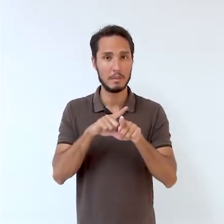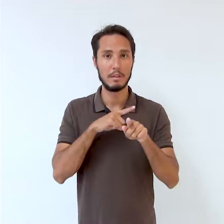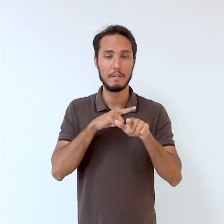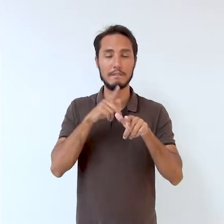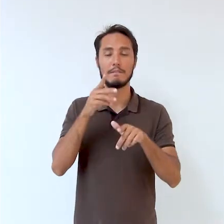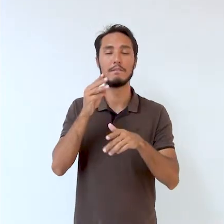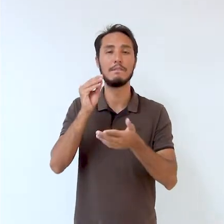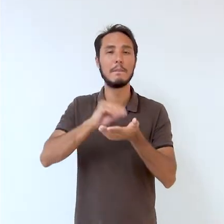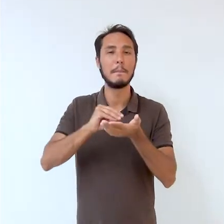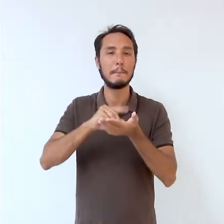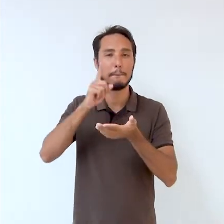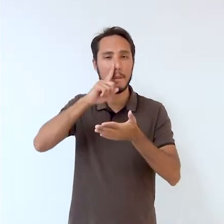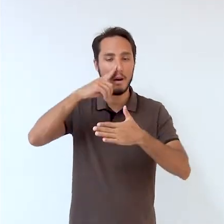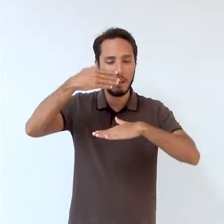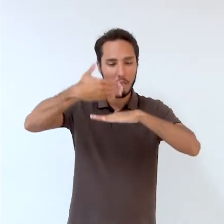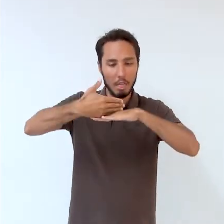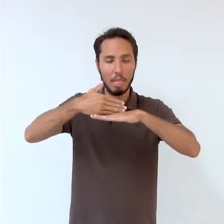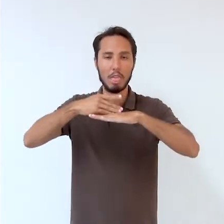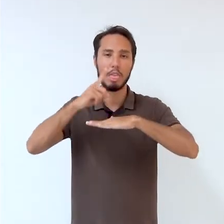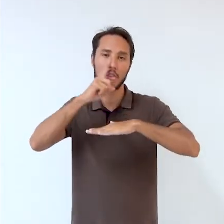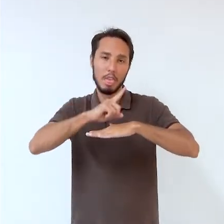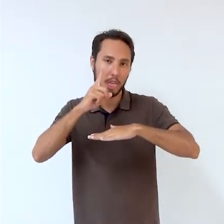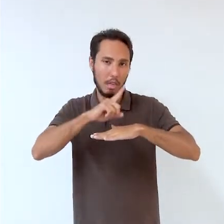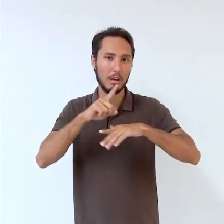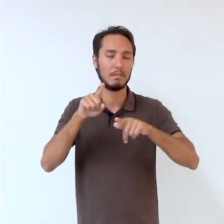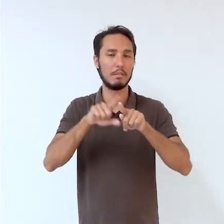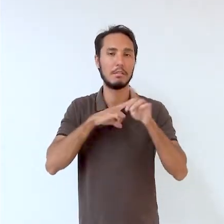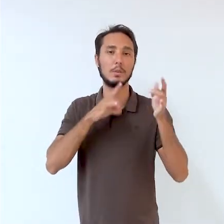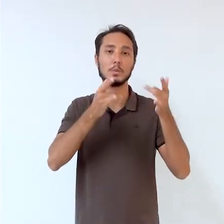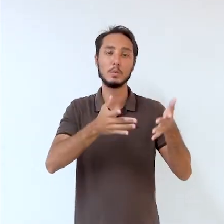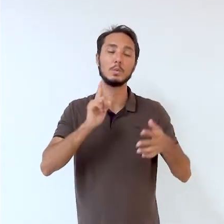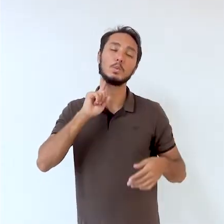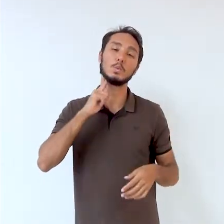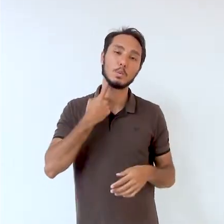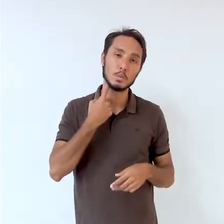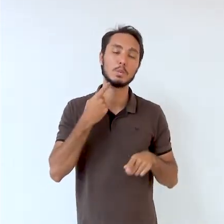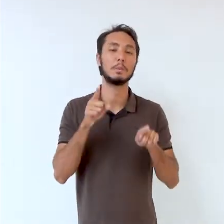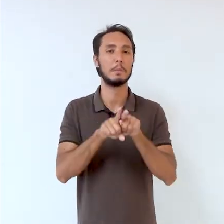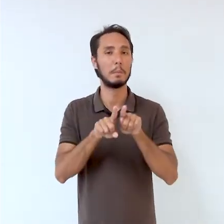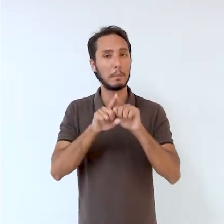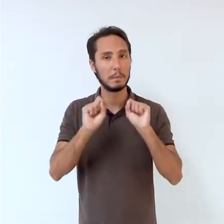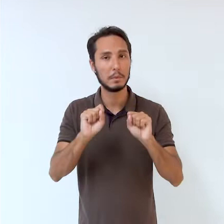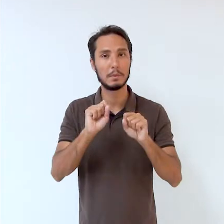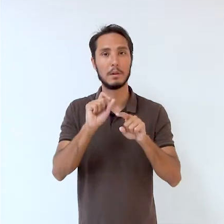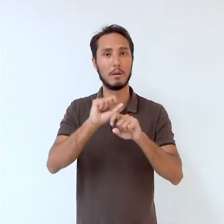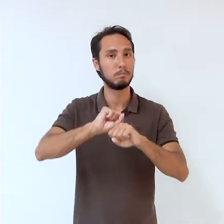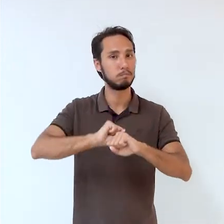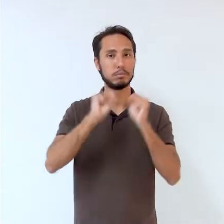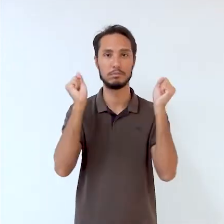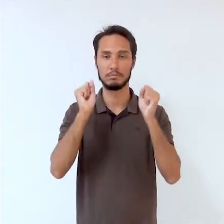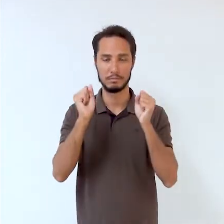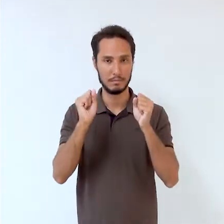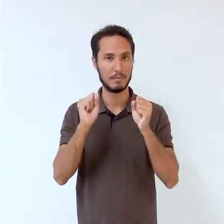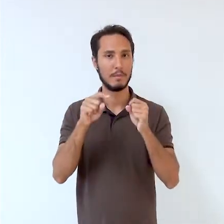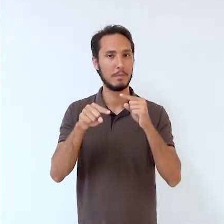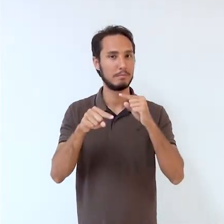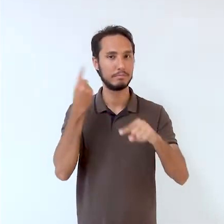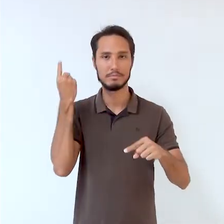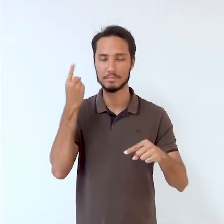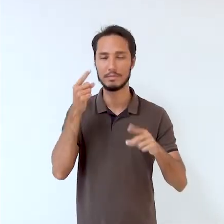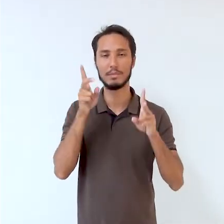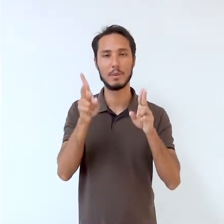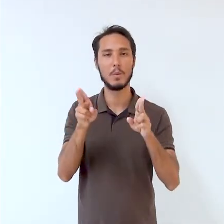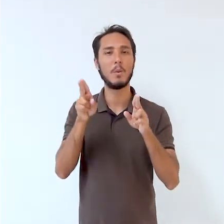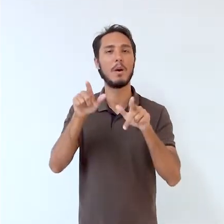podem estar mal encaixados, podem acumular poeira e também podem queimar, o que é